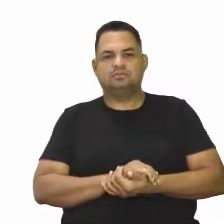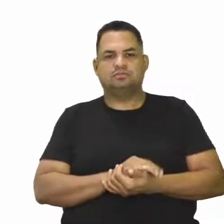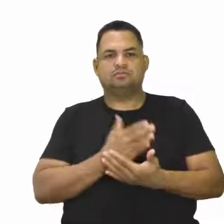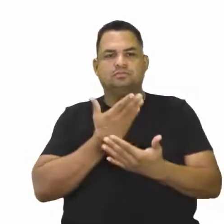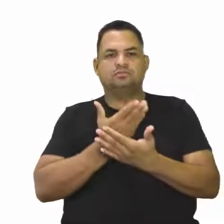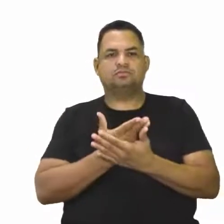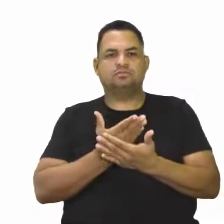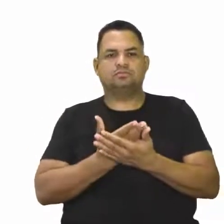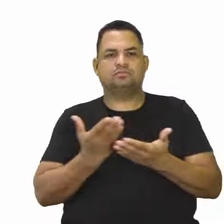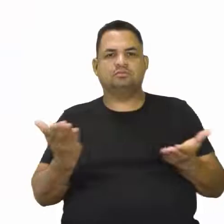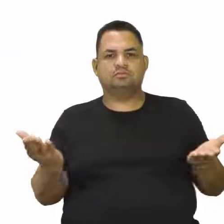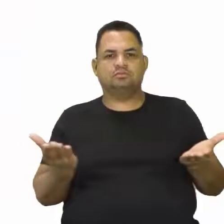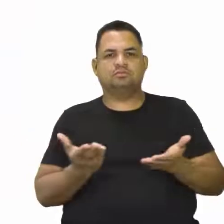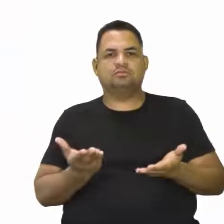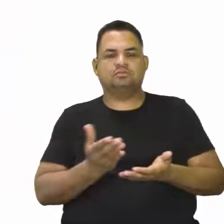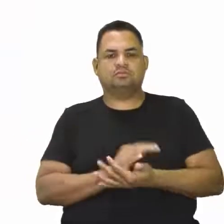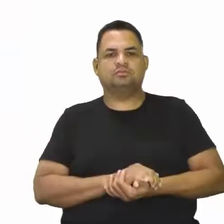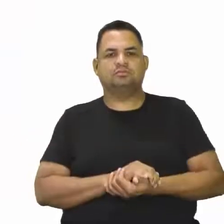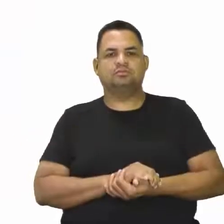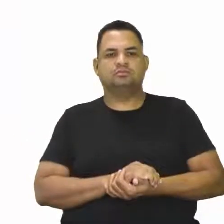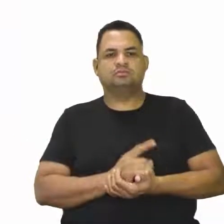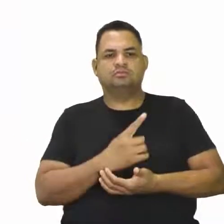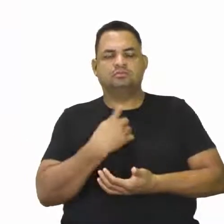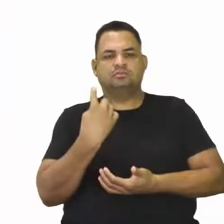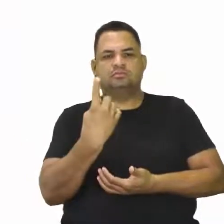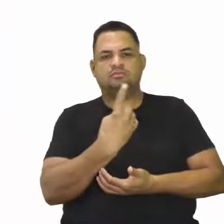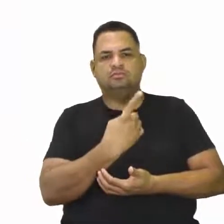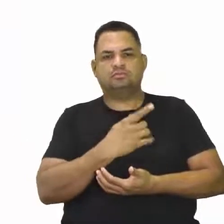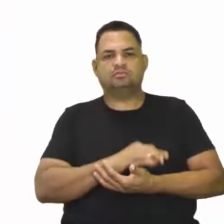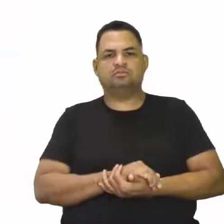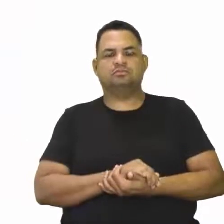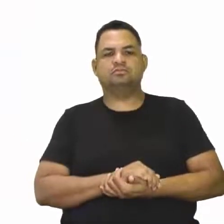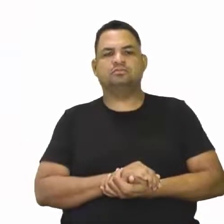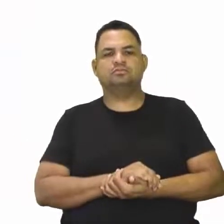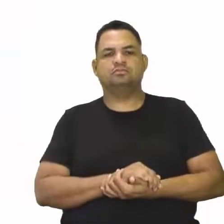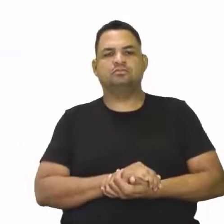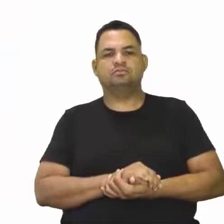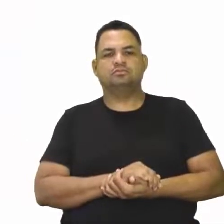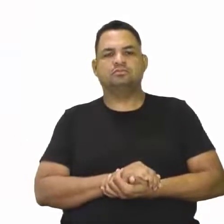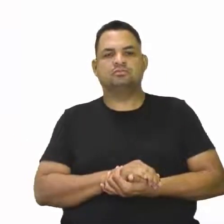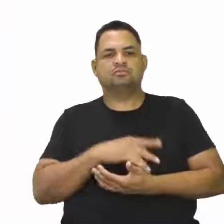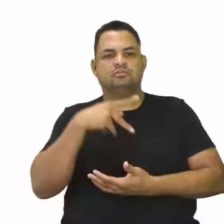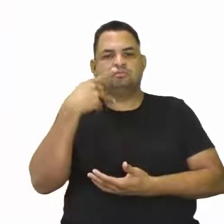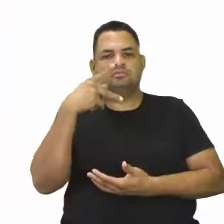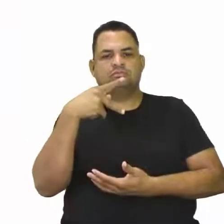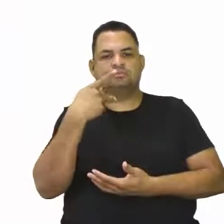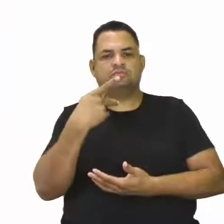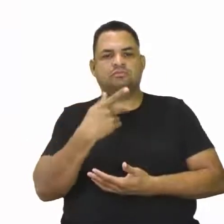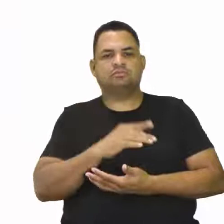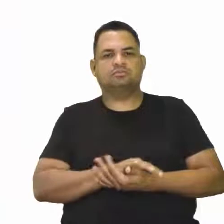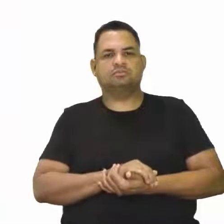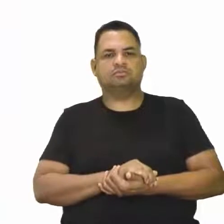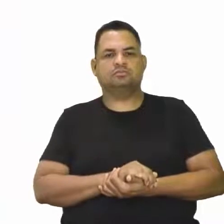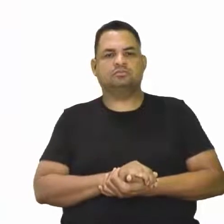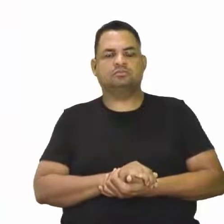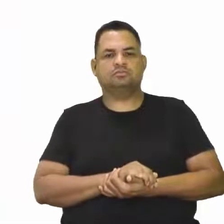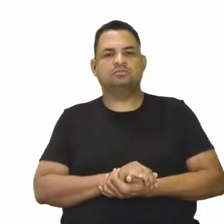Na aula de hoje, galerinha, nós vamos falar sobre